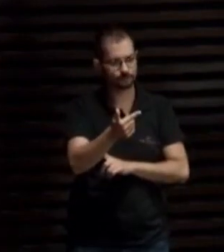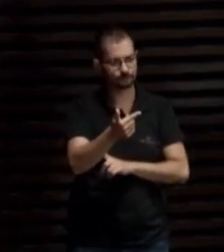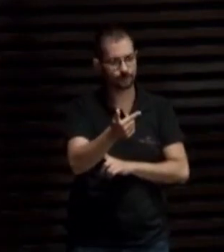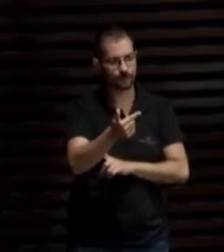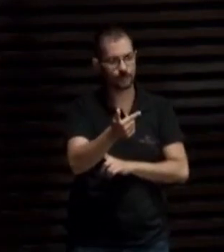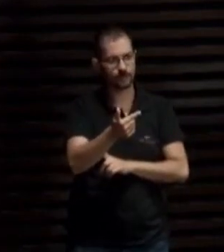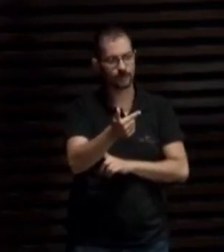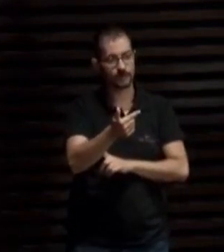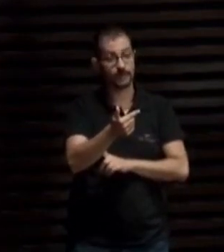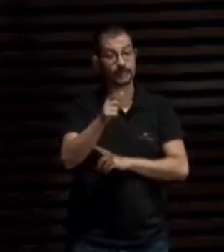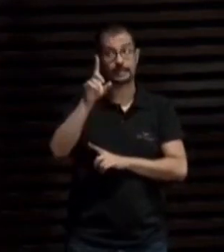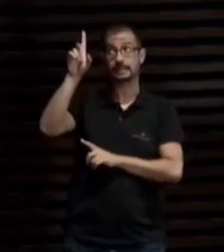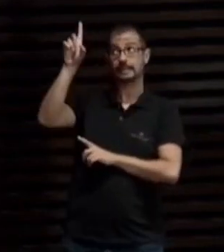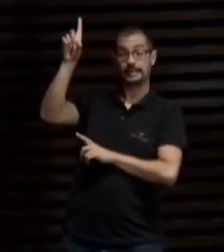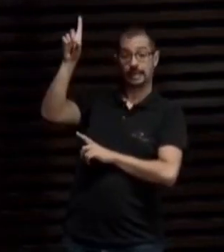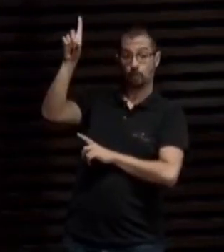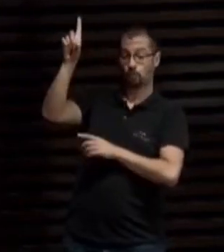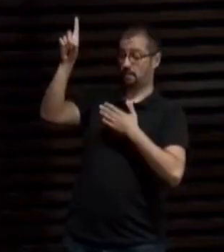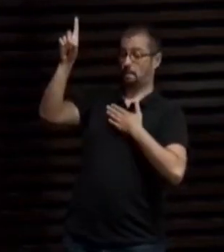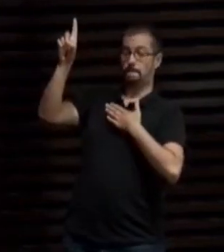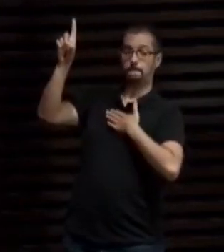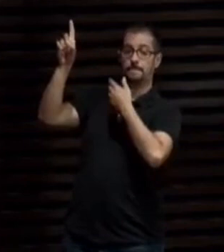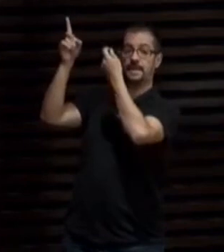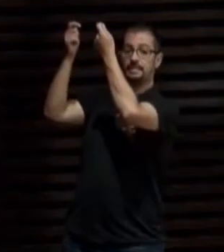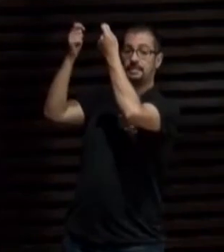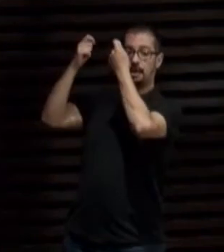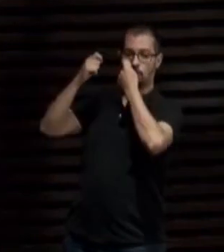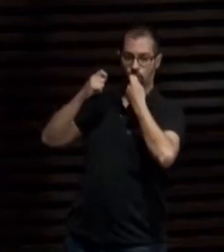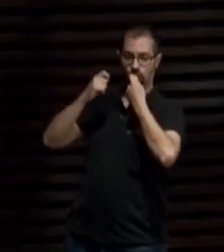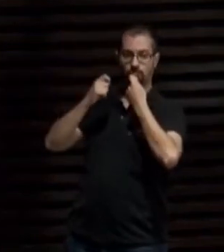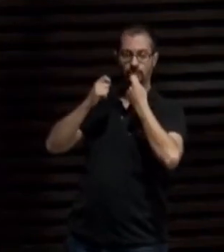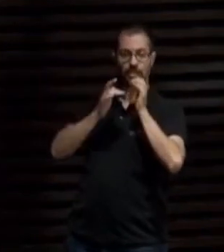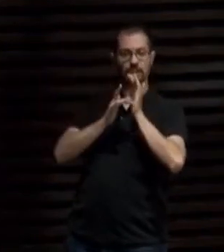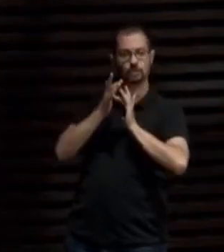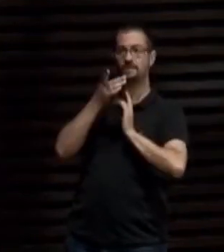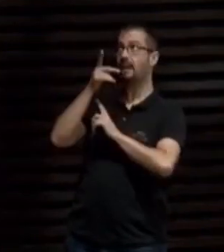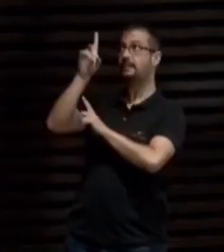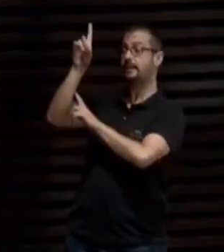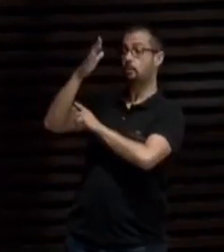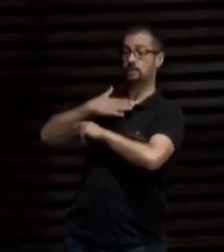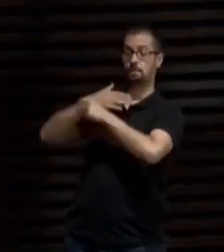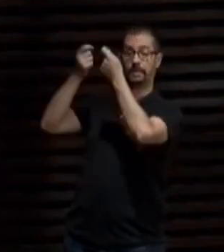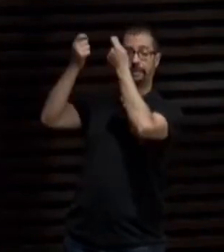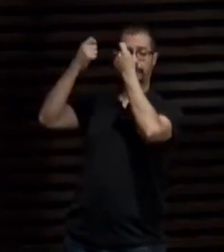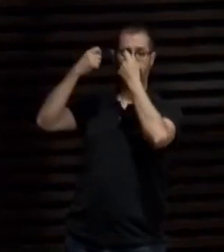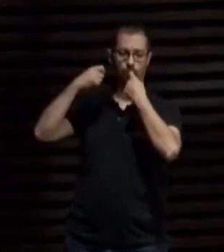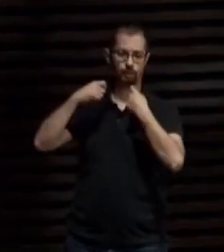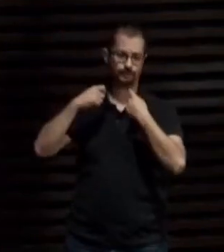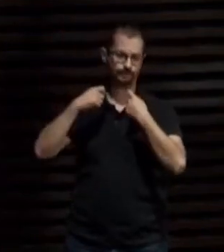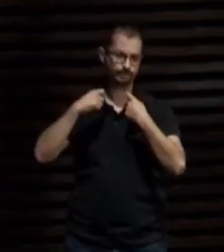Assim me deste, aqui conferiste, no grego me deste. Assim como lhe